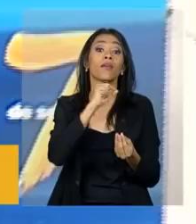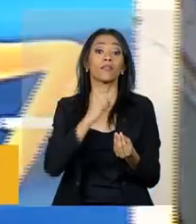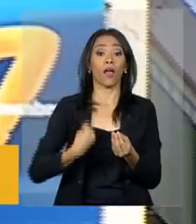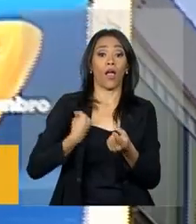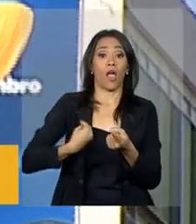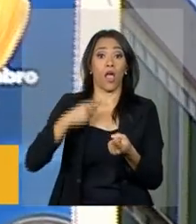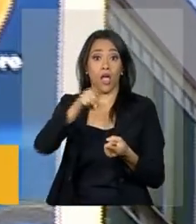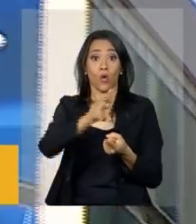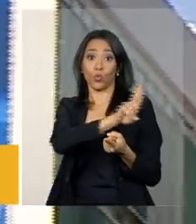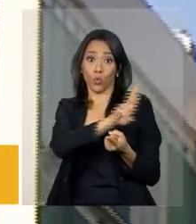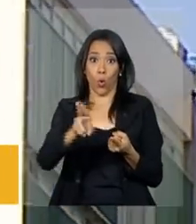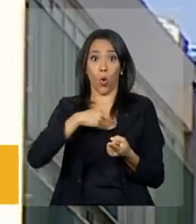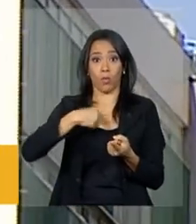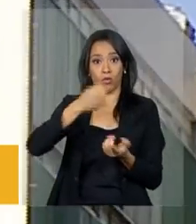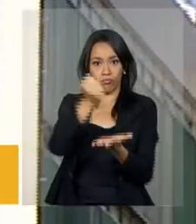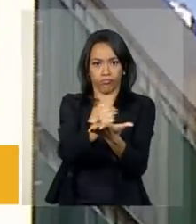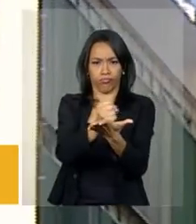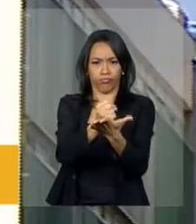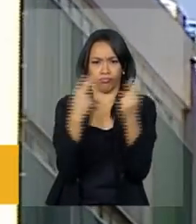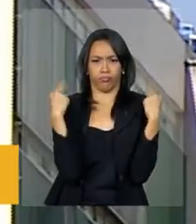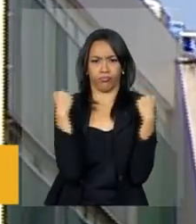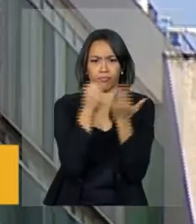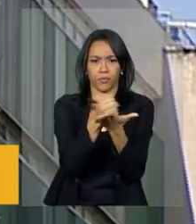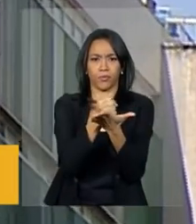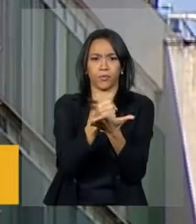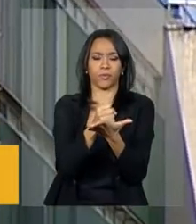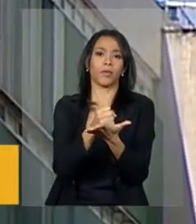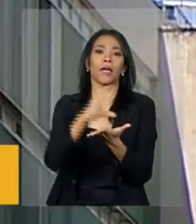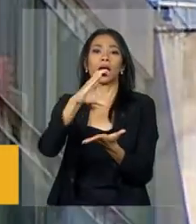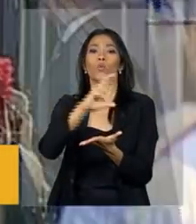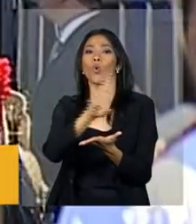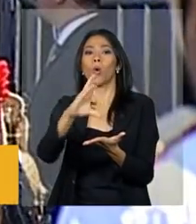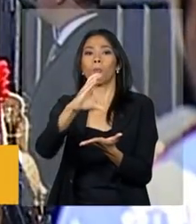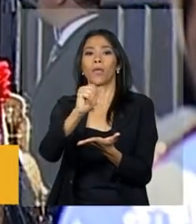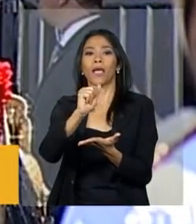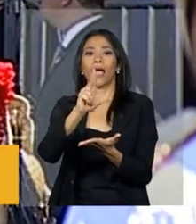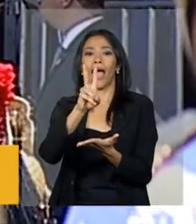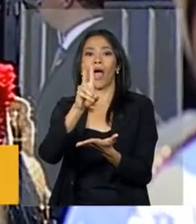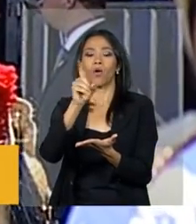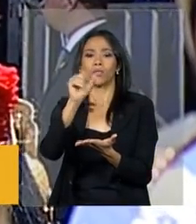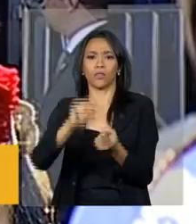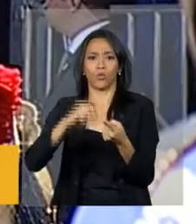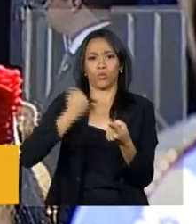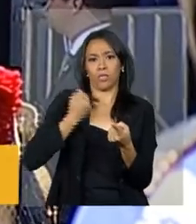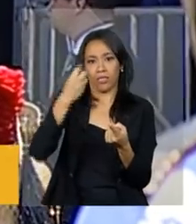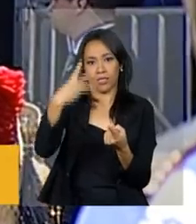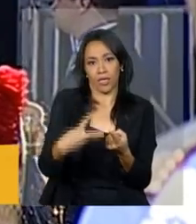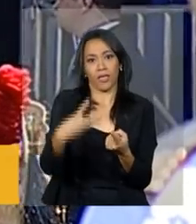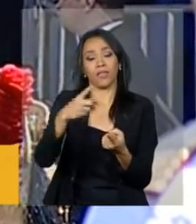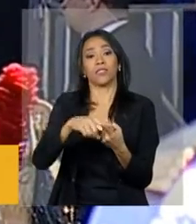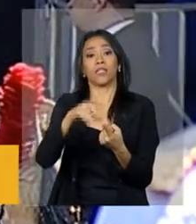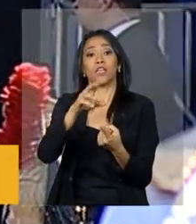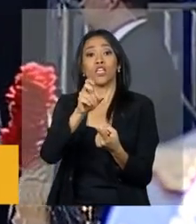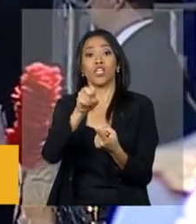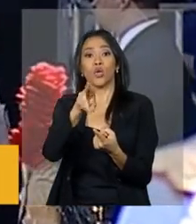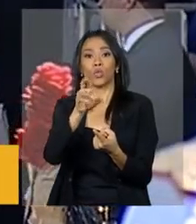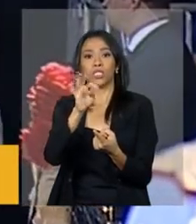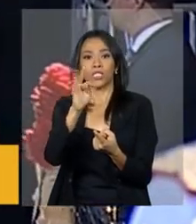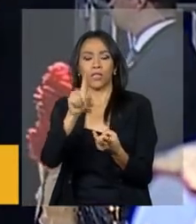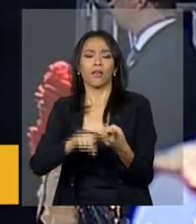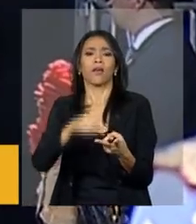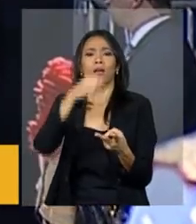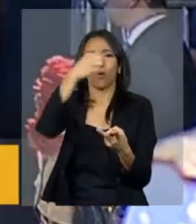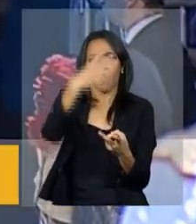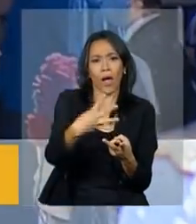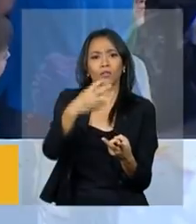O comandante da Esquadrilha da Fumaça, Tenente Coronel Aviador Caldas. Número 2, Capitão Vander. O 3, Capitão Yoshida. Número 4,